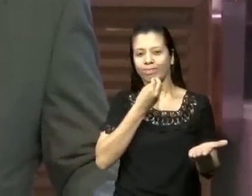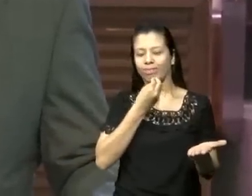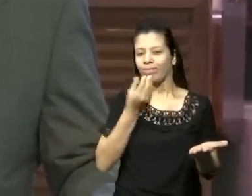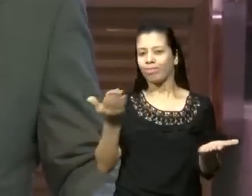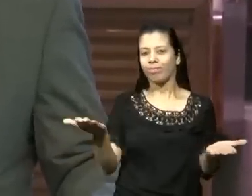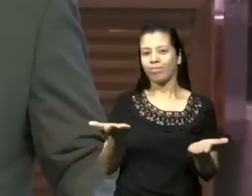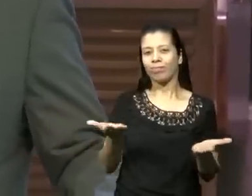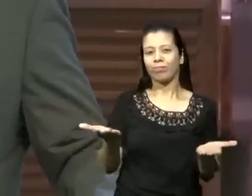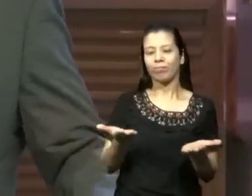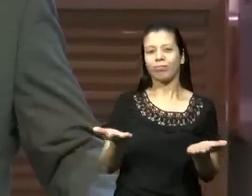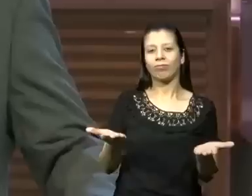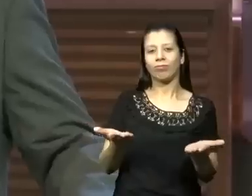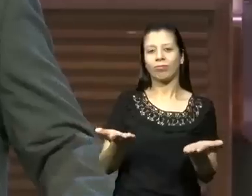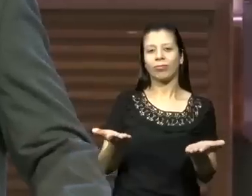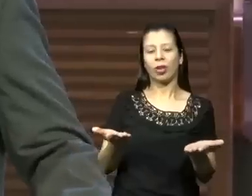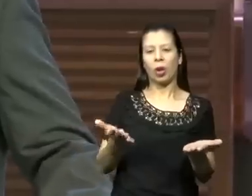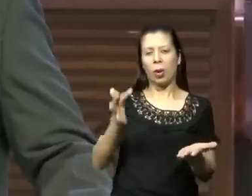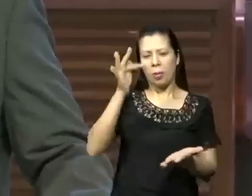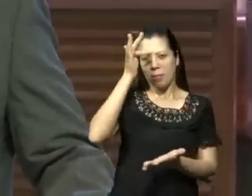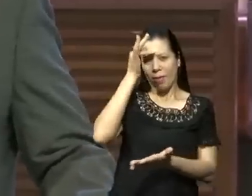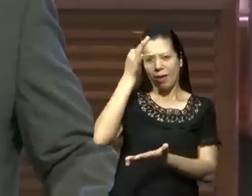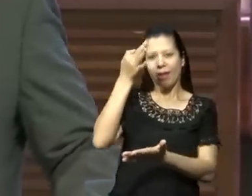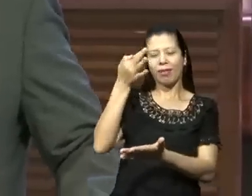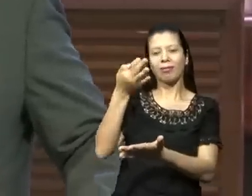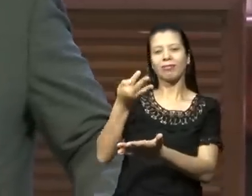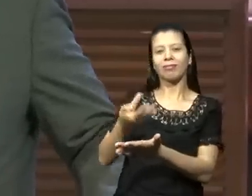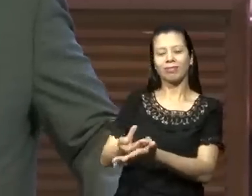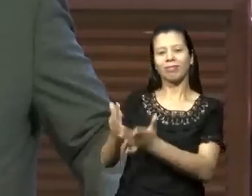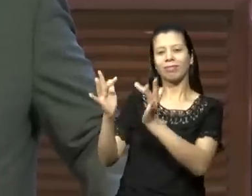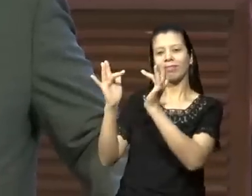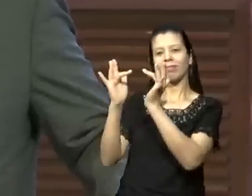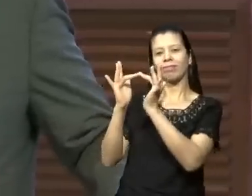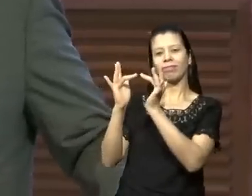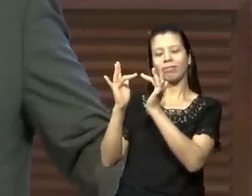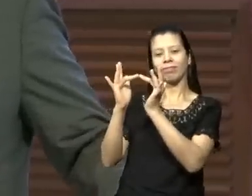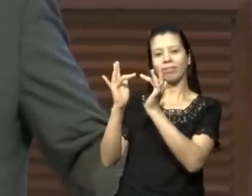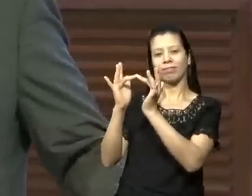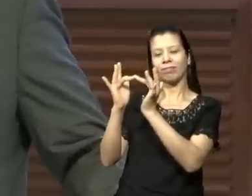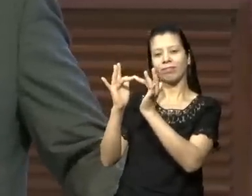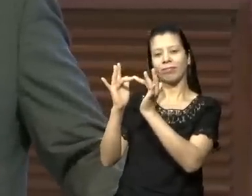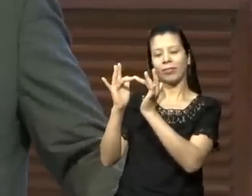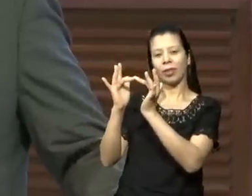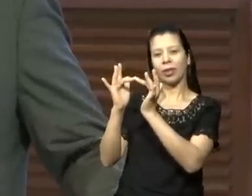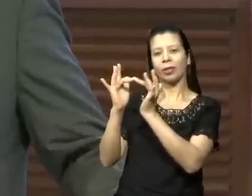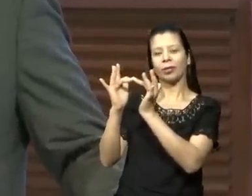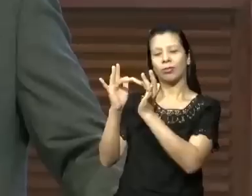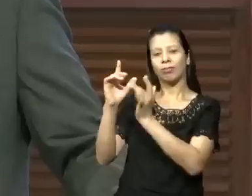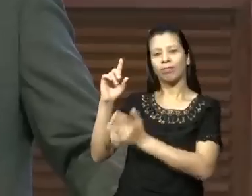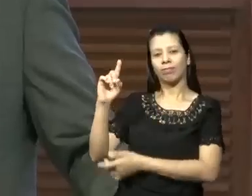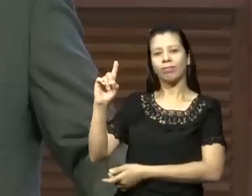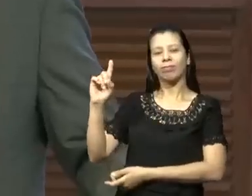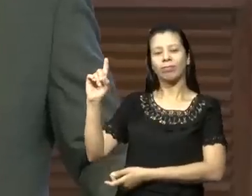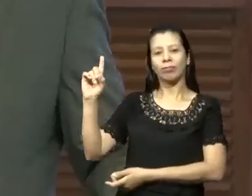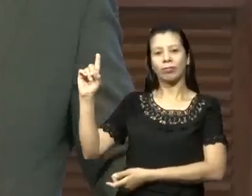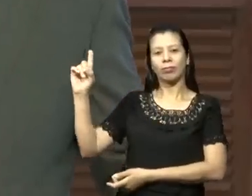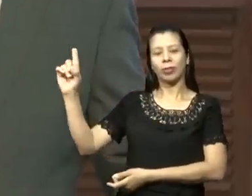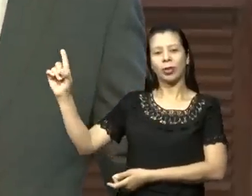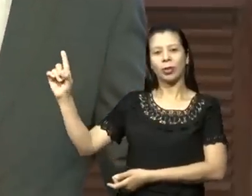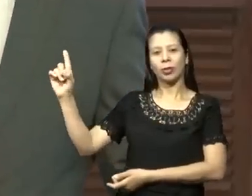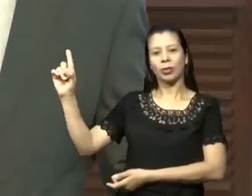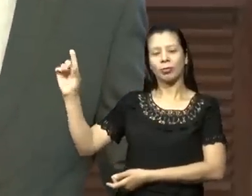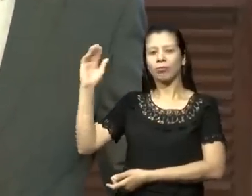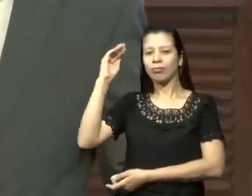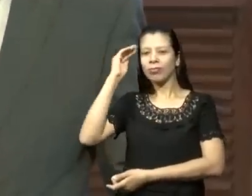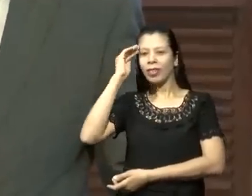de contemplar a Jesus pela fé e ter vivas